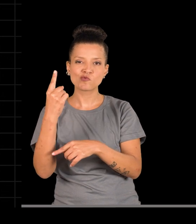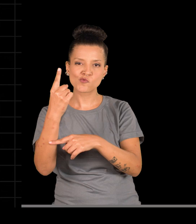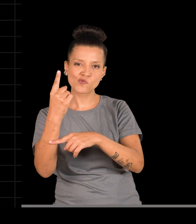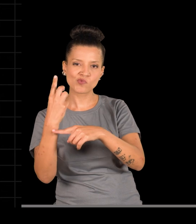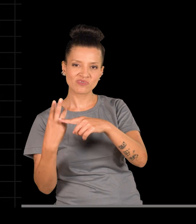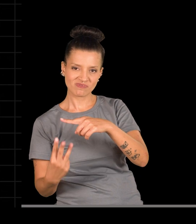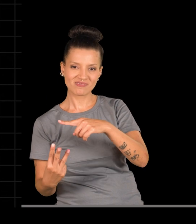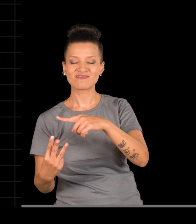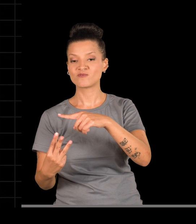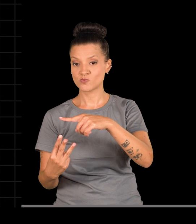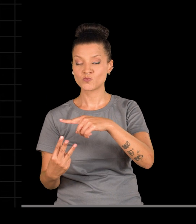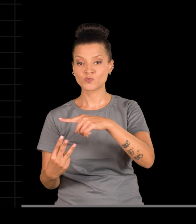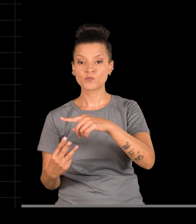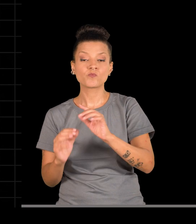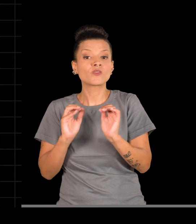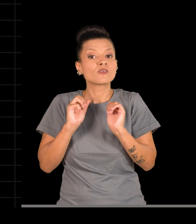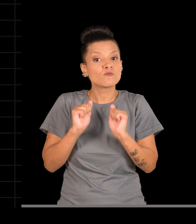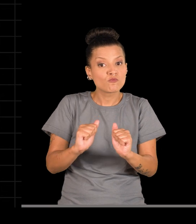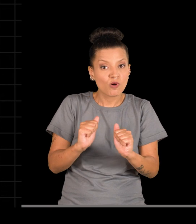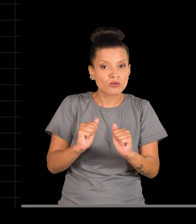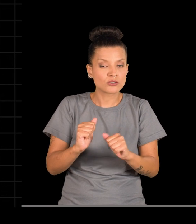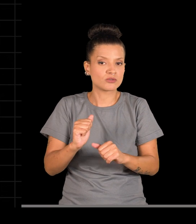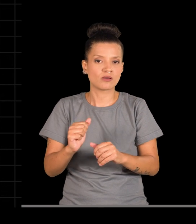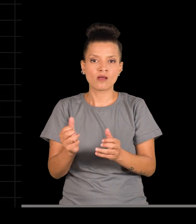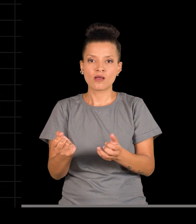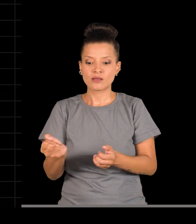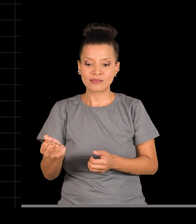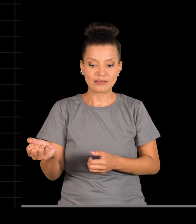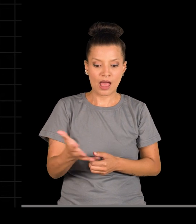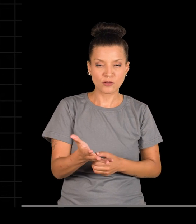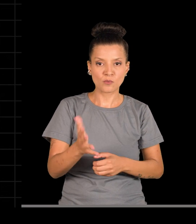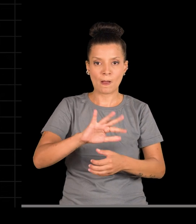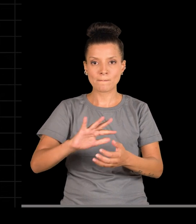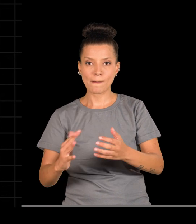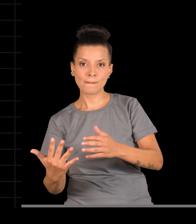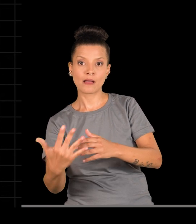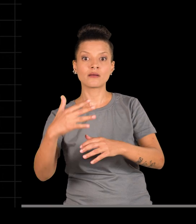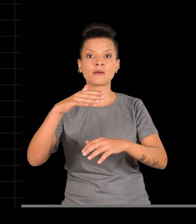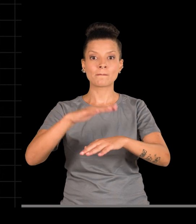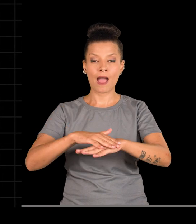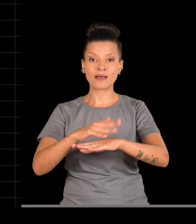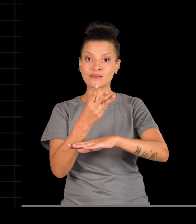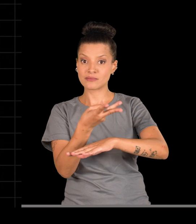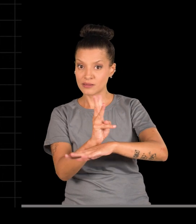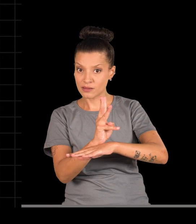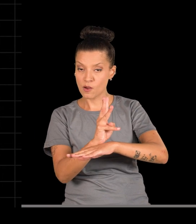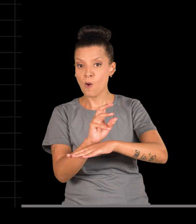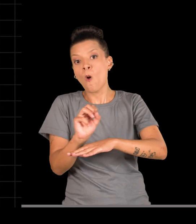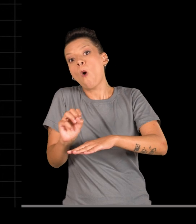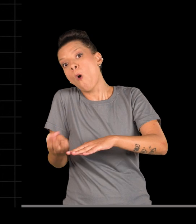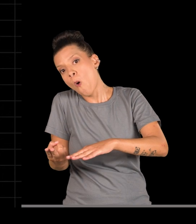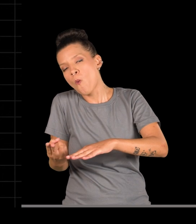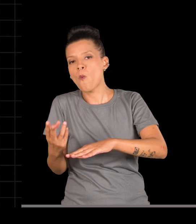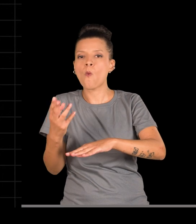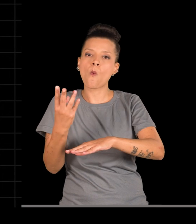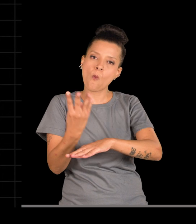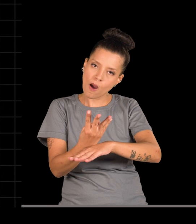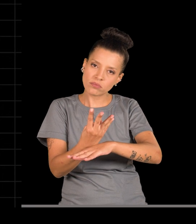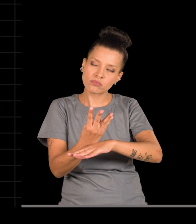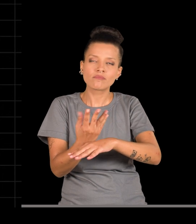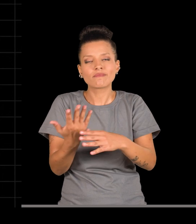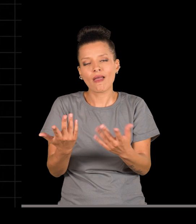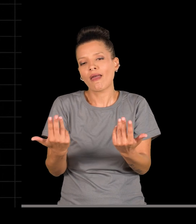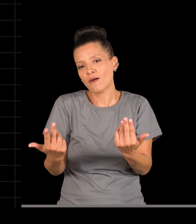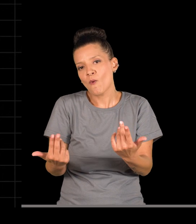1/3. Então, a probabilidade de sair o número 3 ou o número 4, quando eu lançar um dado para cima, vai ser de 1/3, exatamente